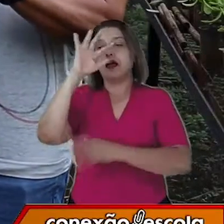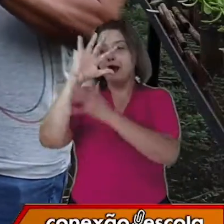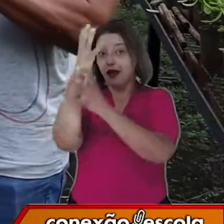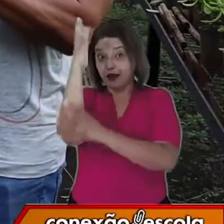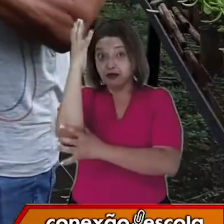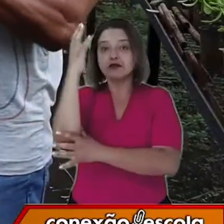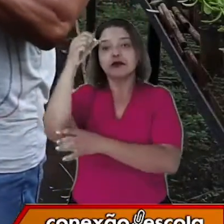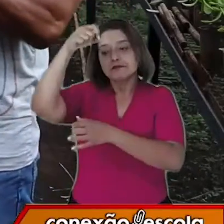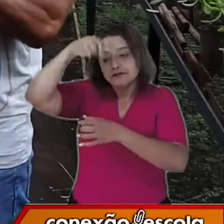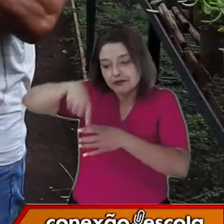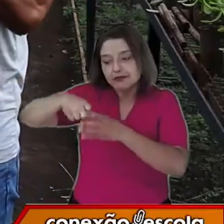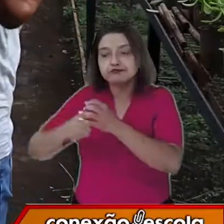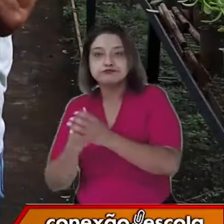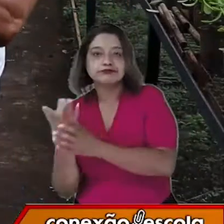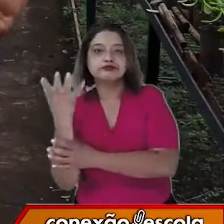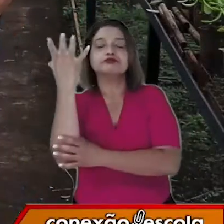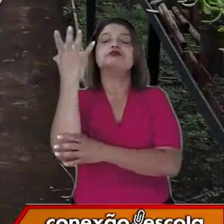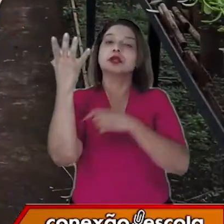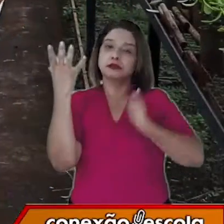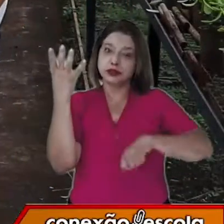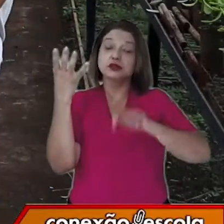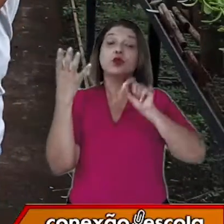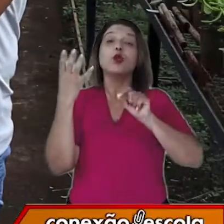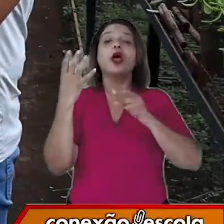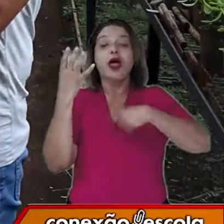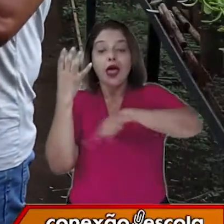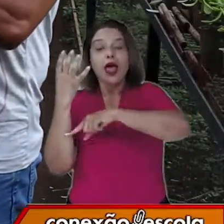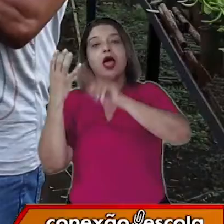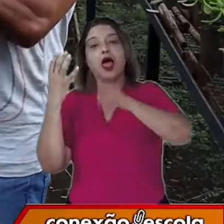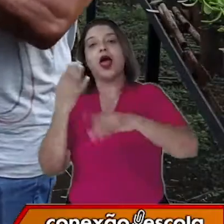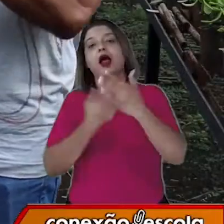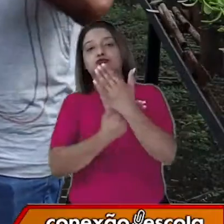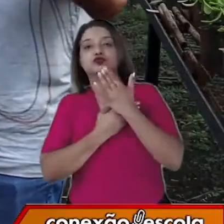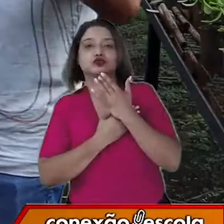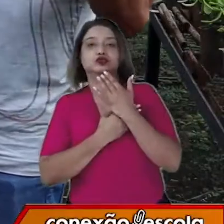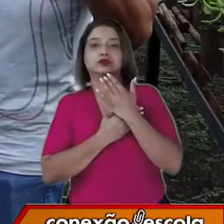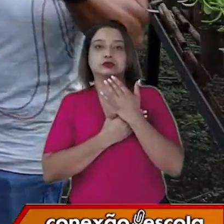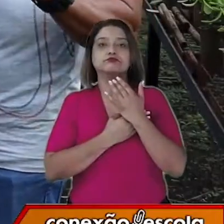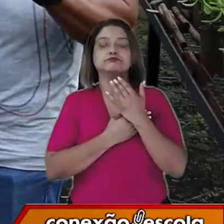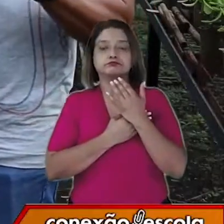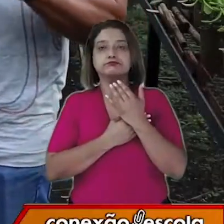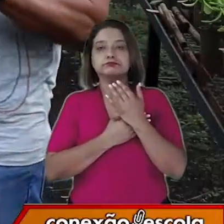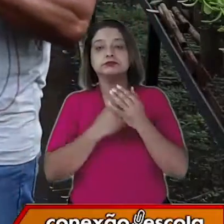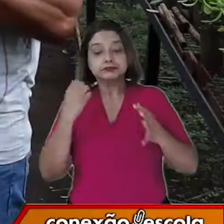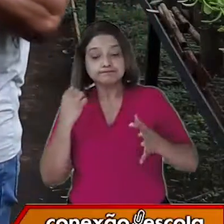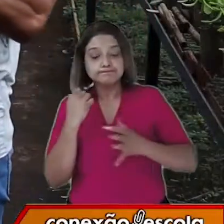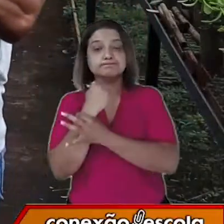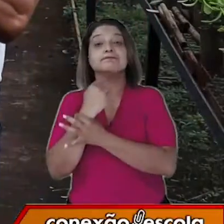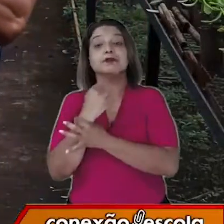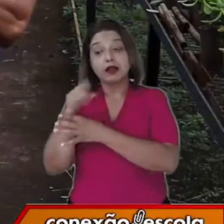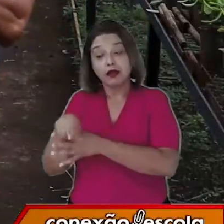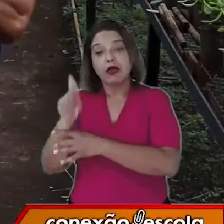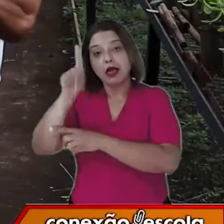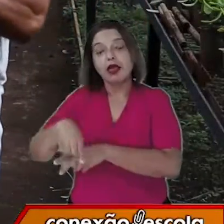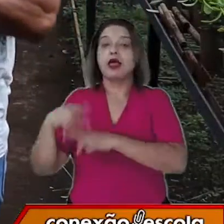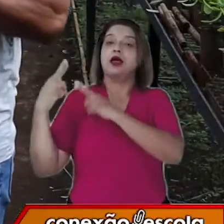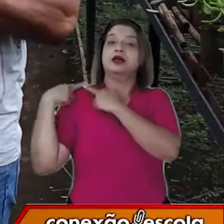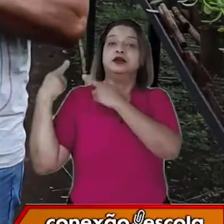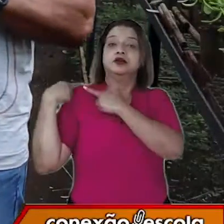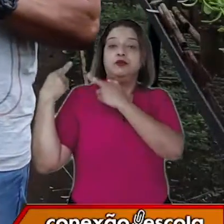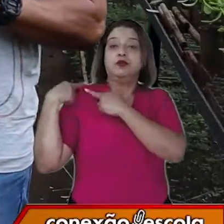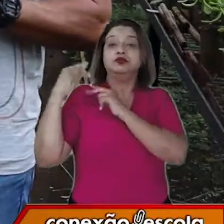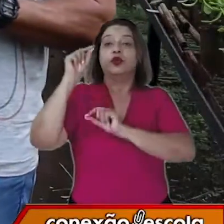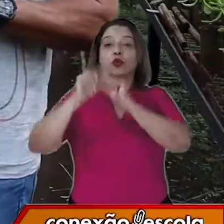o grande problema do aquecimento global? Falta de vegetação. A vegetação, ou seja, as plantas, são elas as responsáveis